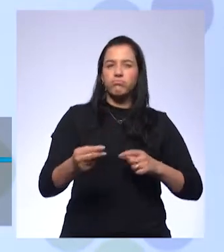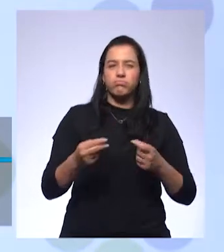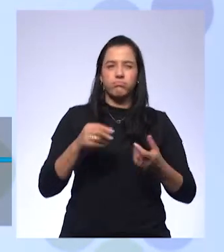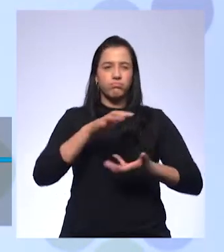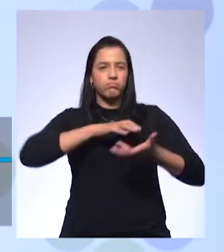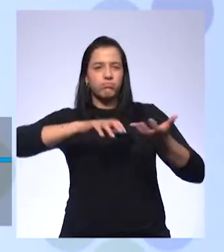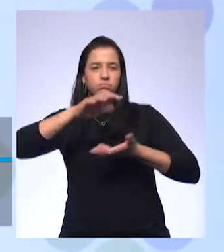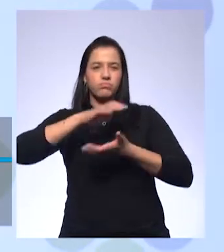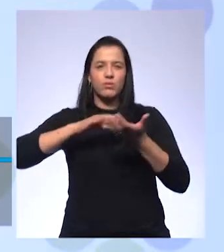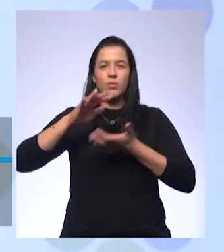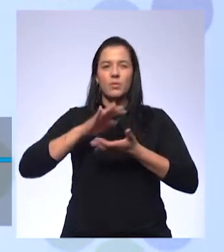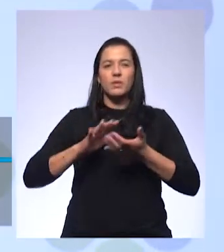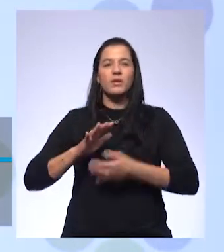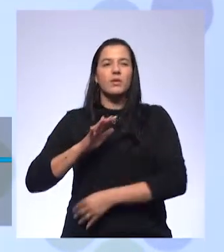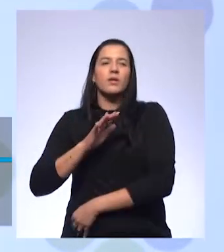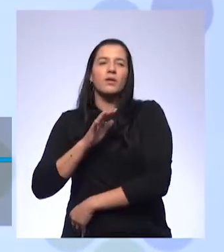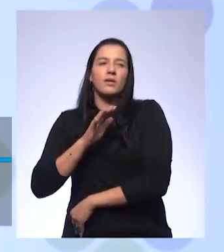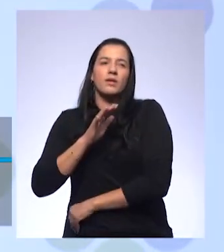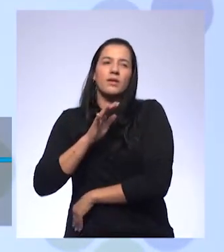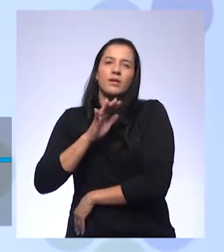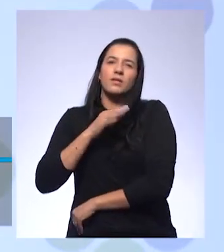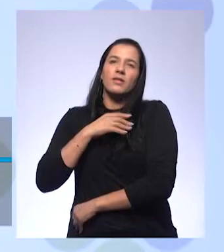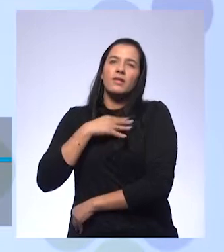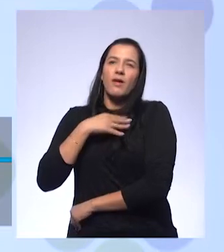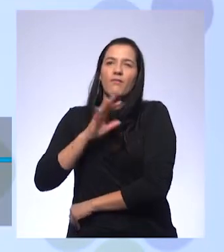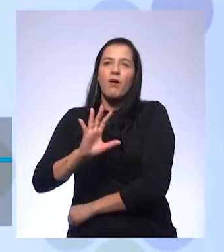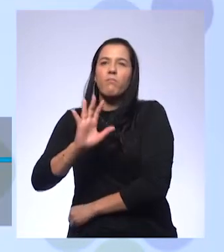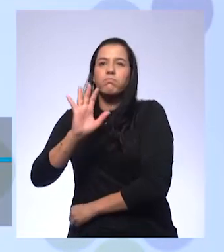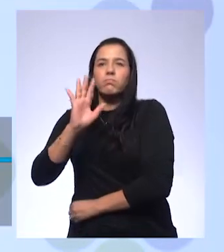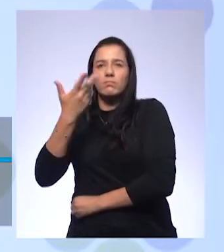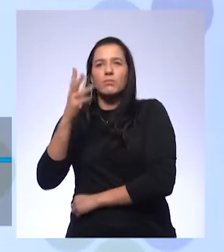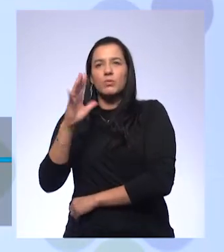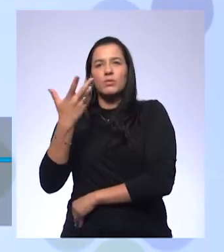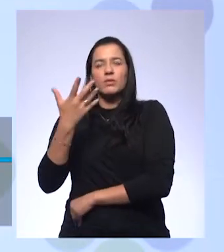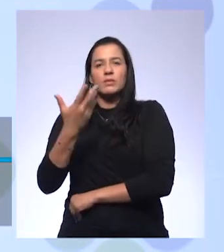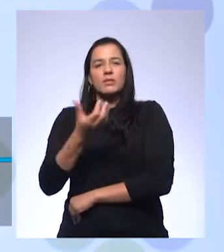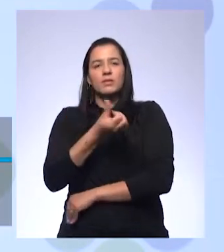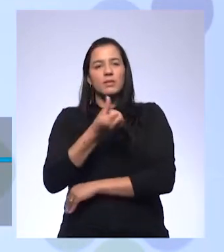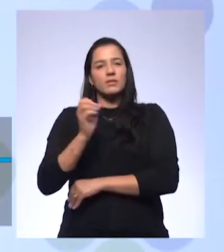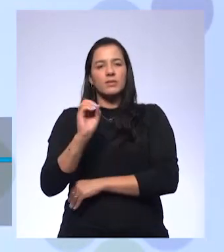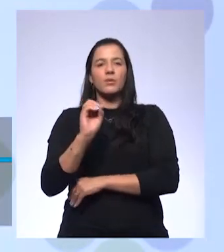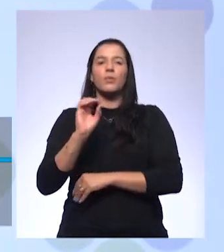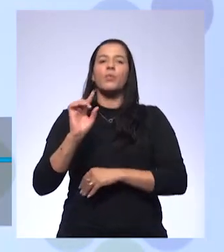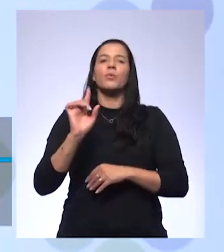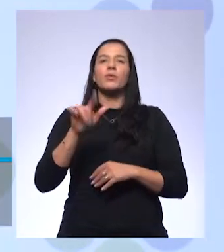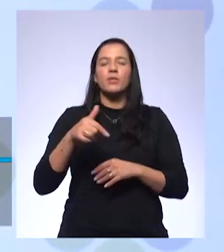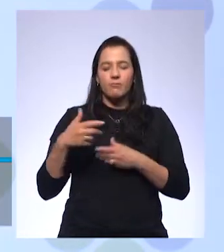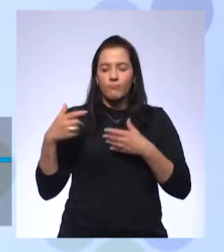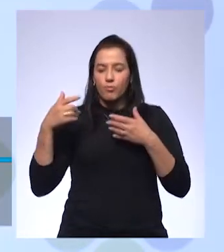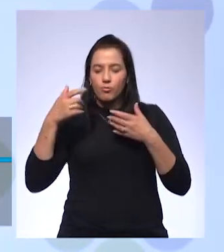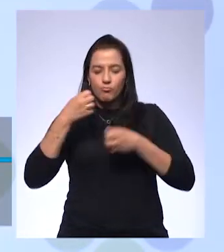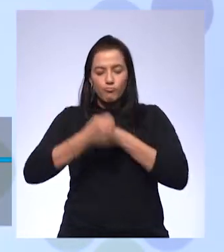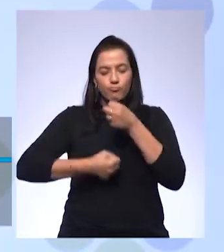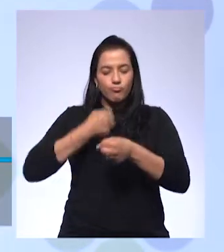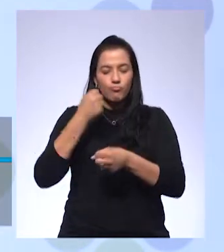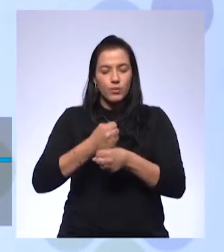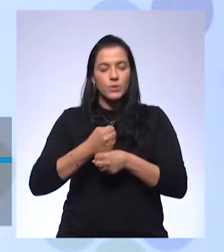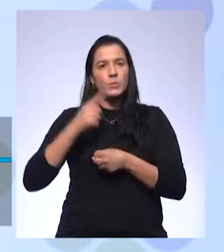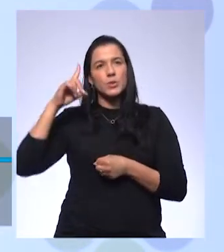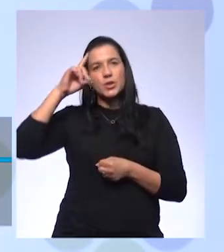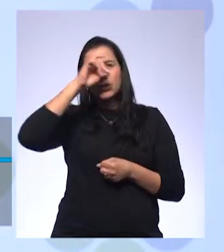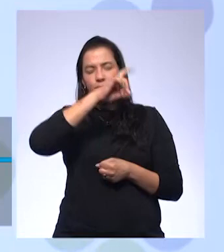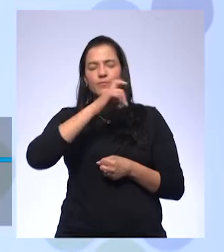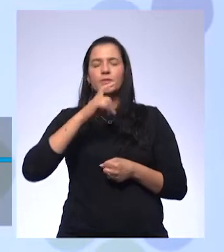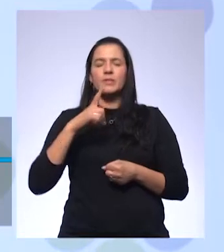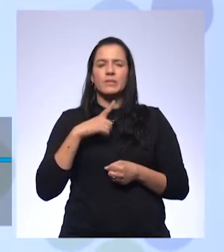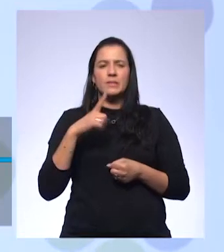ebulições sociais que estavam ocorrendo em 1968, que foi um ano de resistência em diversas frentes. Então, só